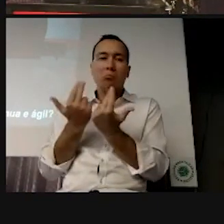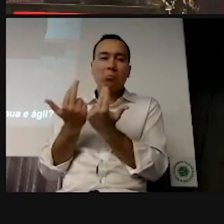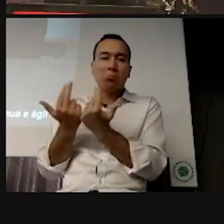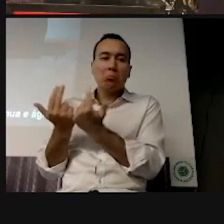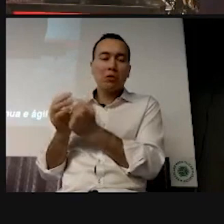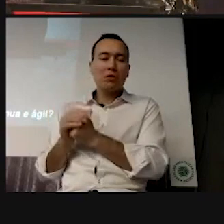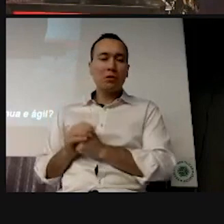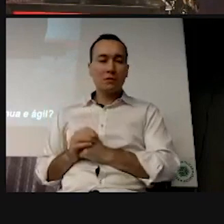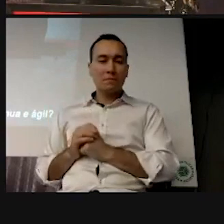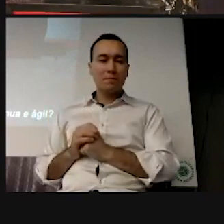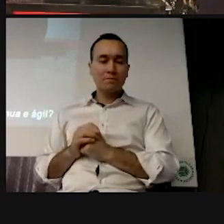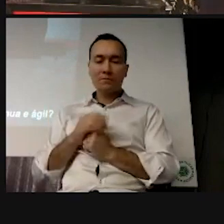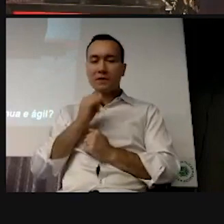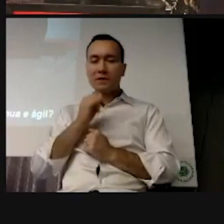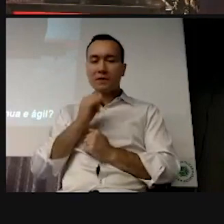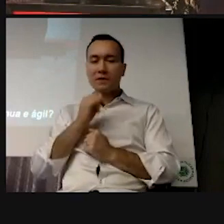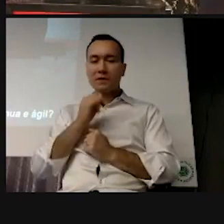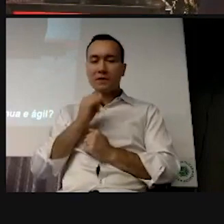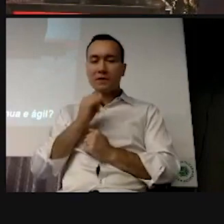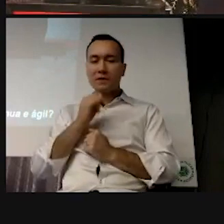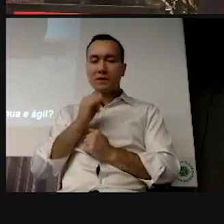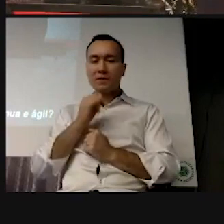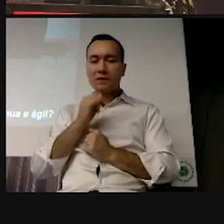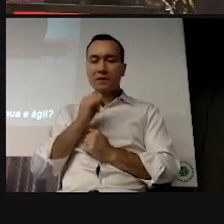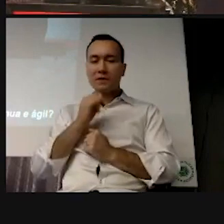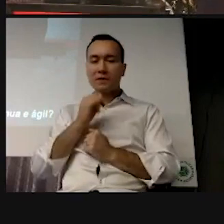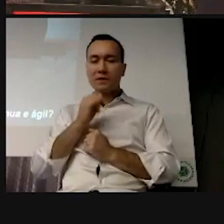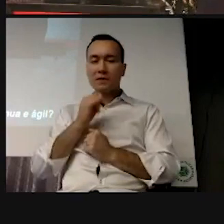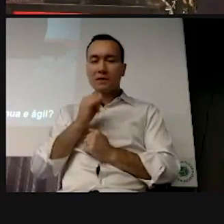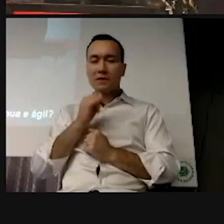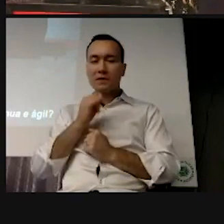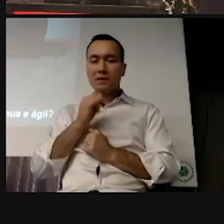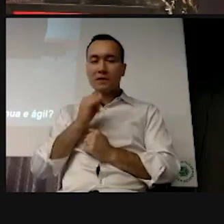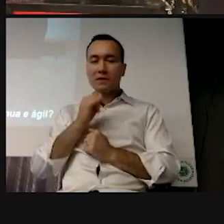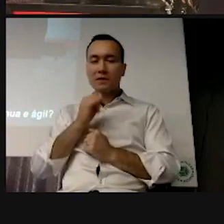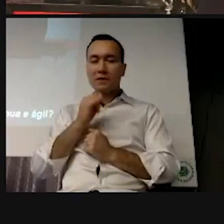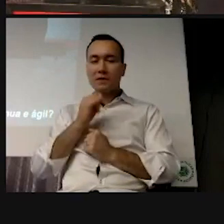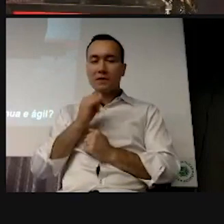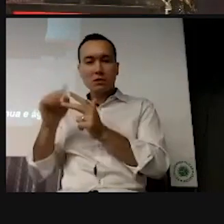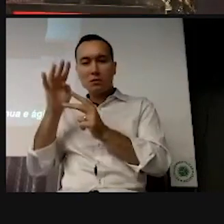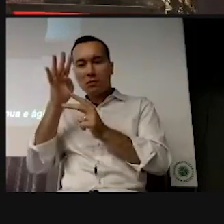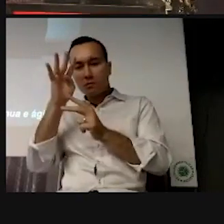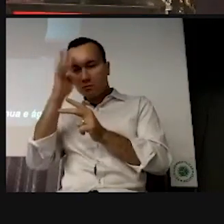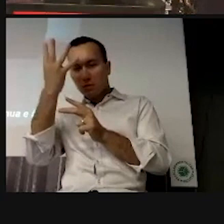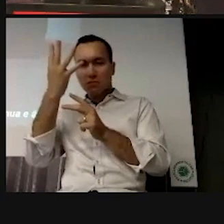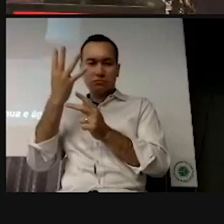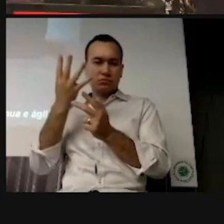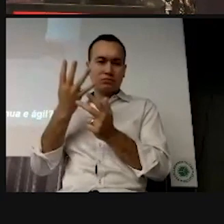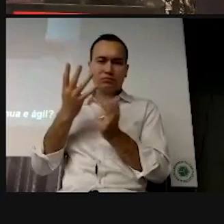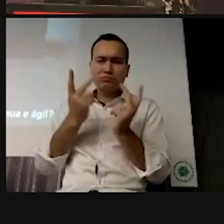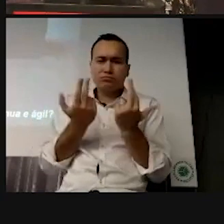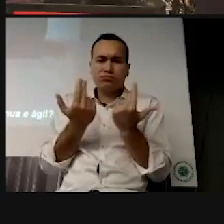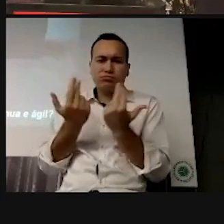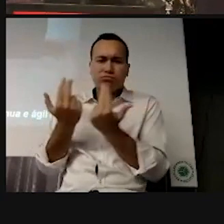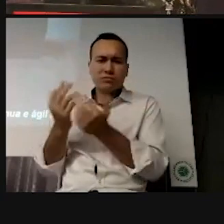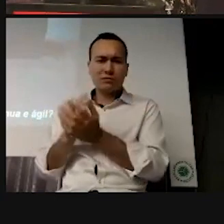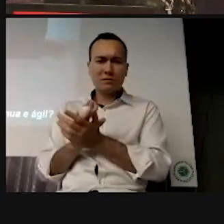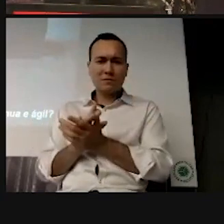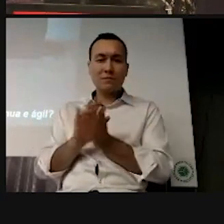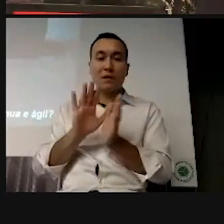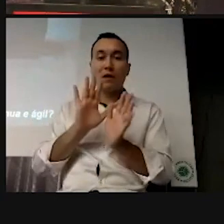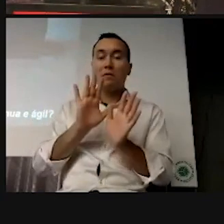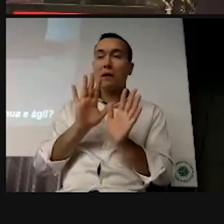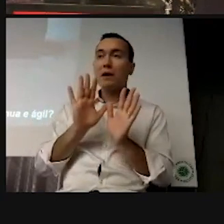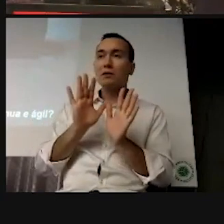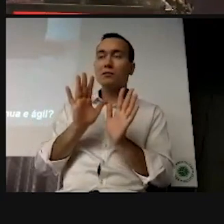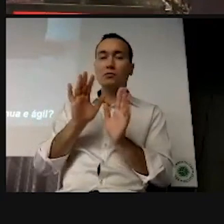iguais. A diversidade é super importante, que são pessoas que têm experiências diferentes, olhares diferentes, né? E eu gosto de